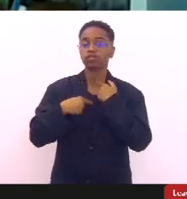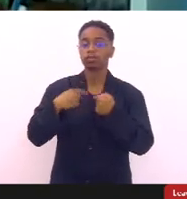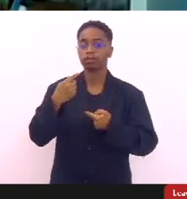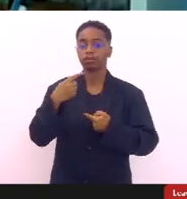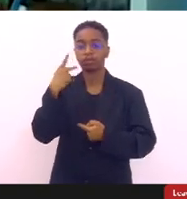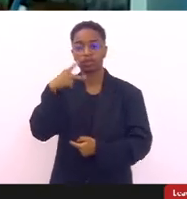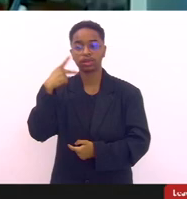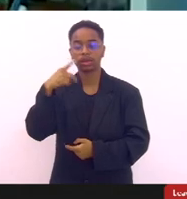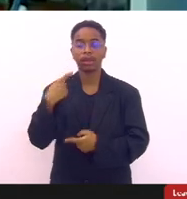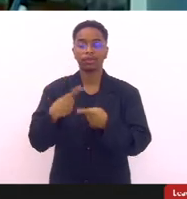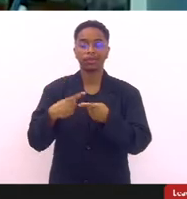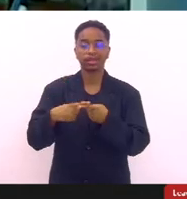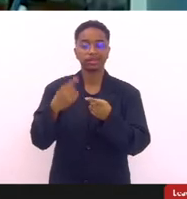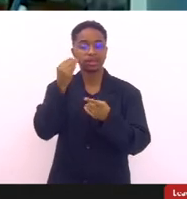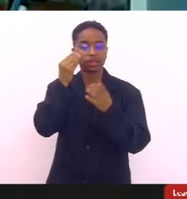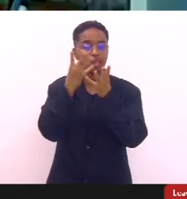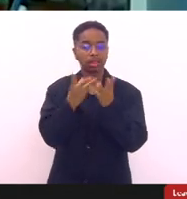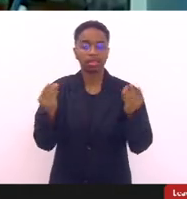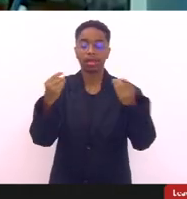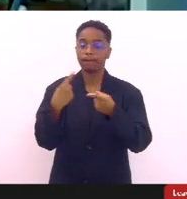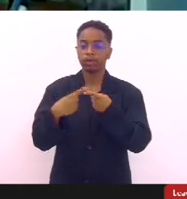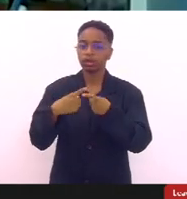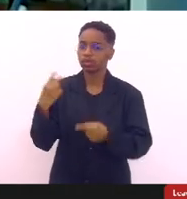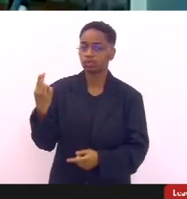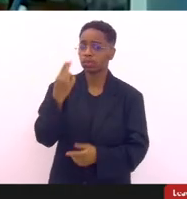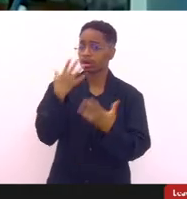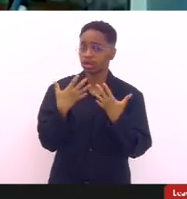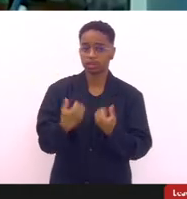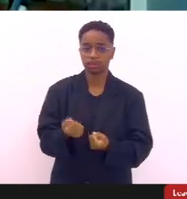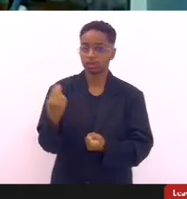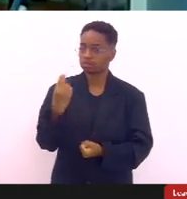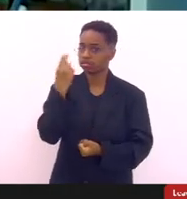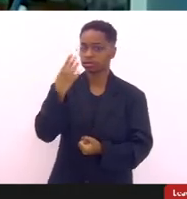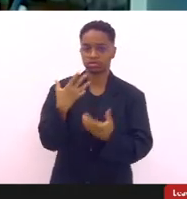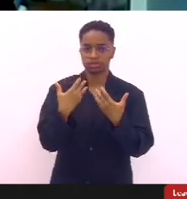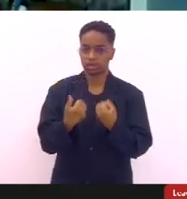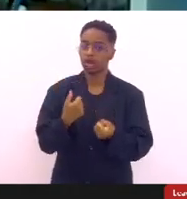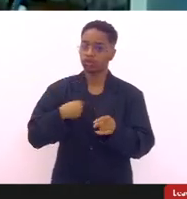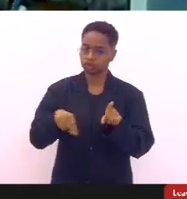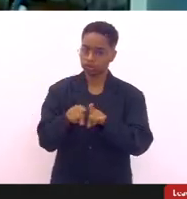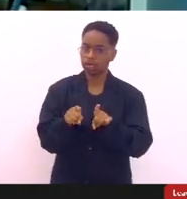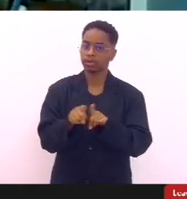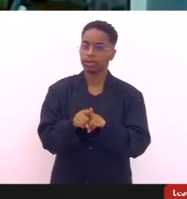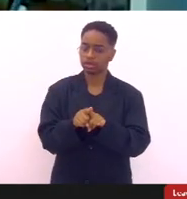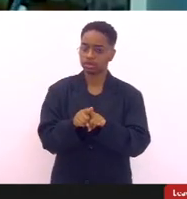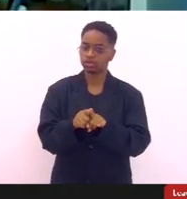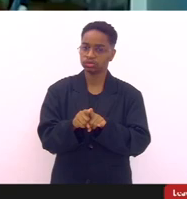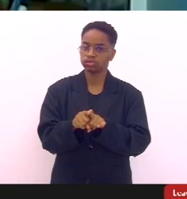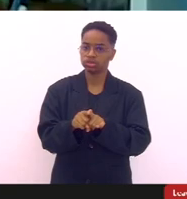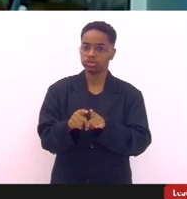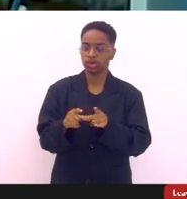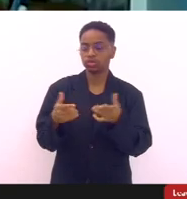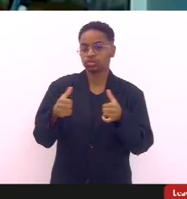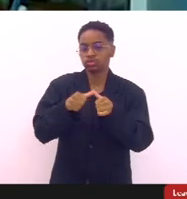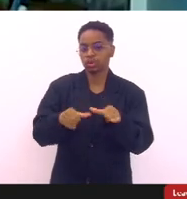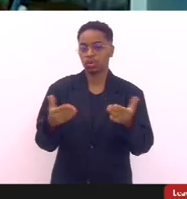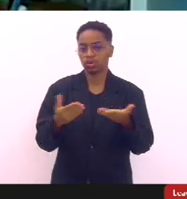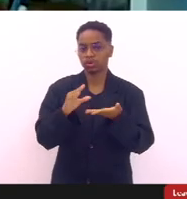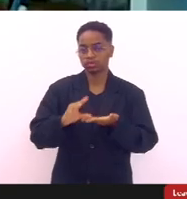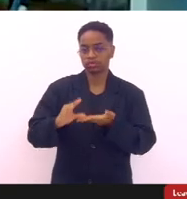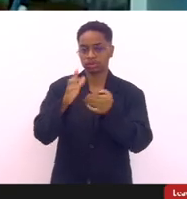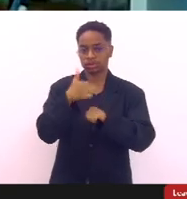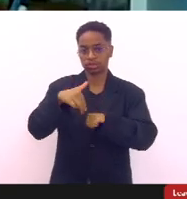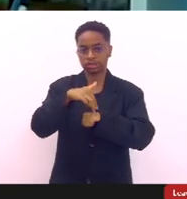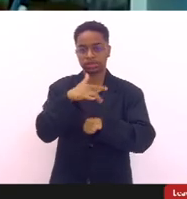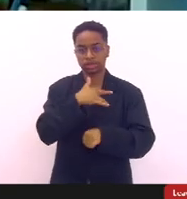possa parar com isso. Porque não é possível, não é possível. Eu também estou conselheira nacional de saúde e toda vez que eu falo